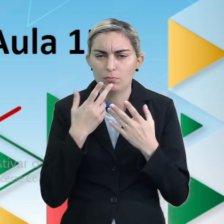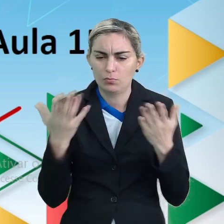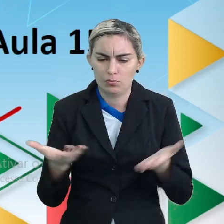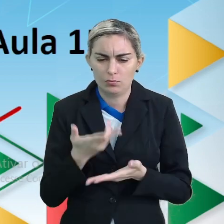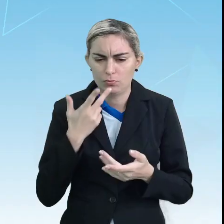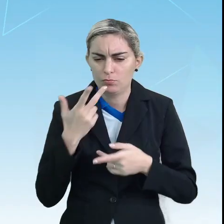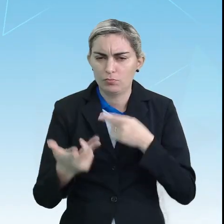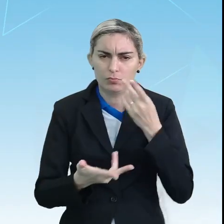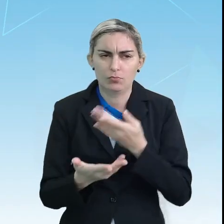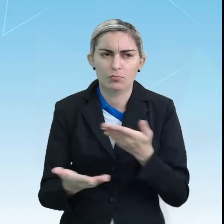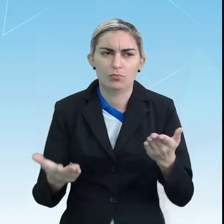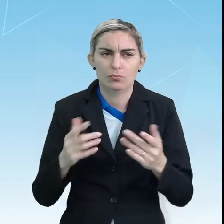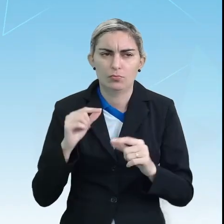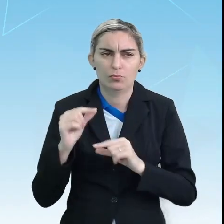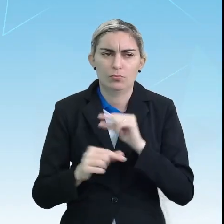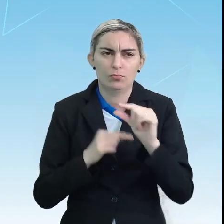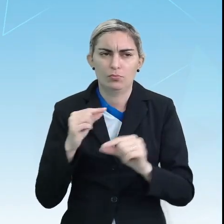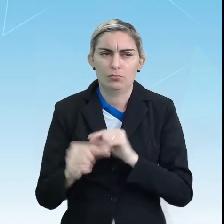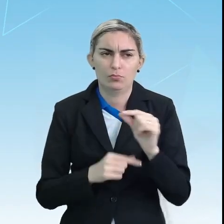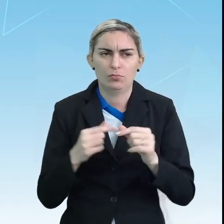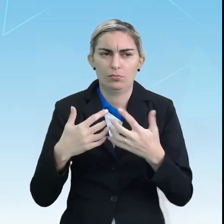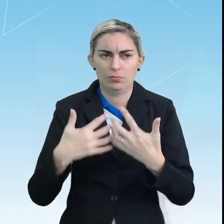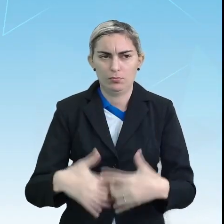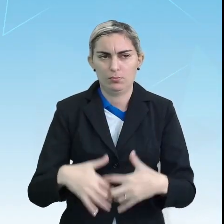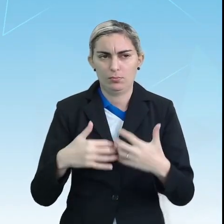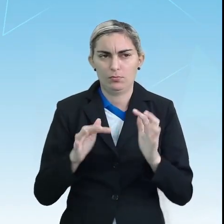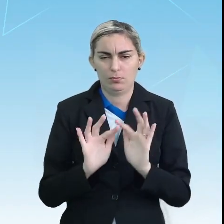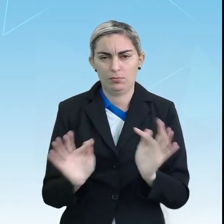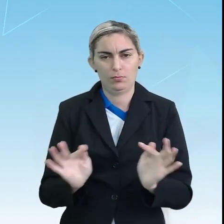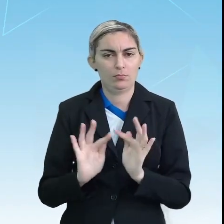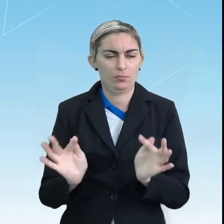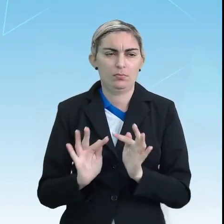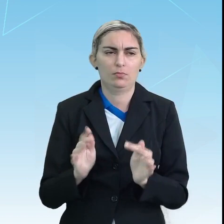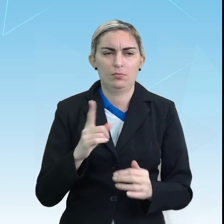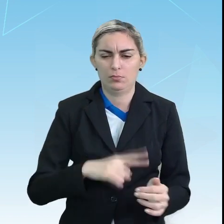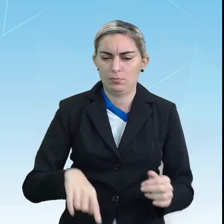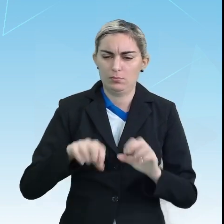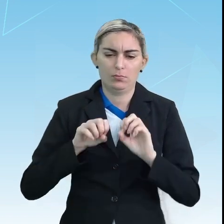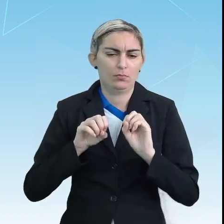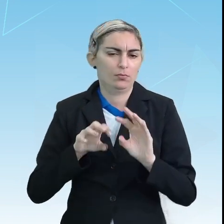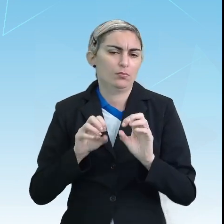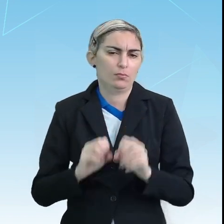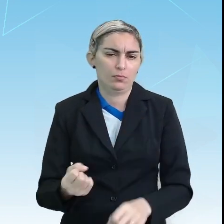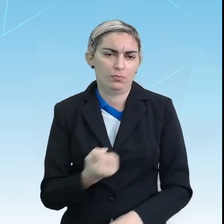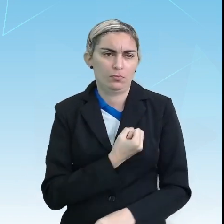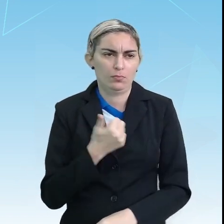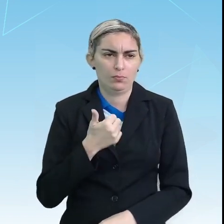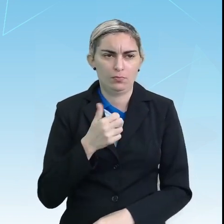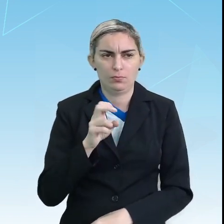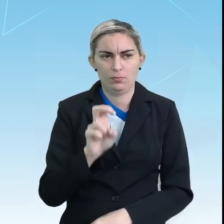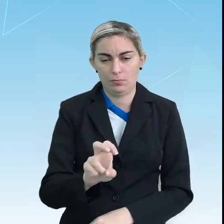um pouco sobre máquinas simples, que foi a nossa aula de número 15.